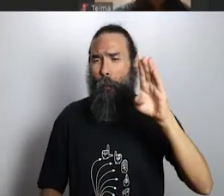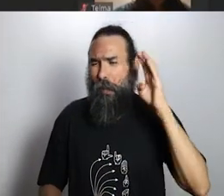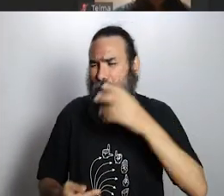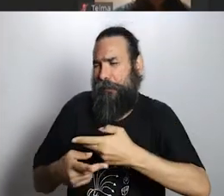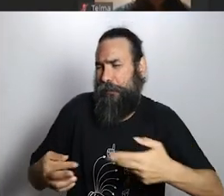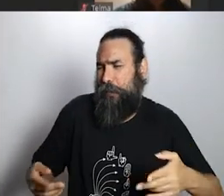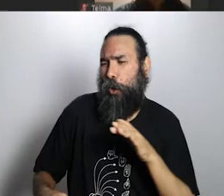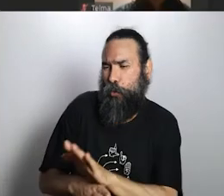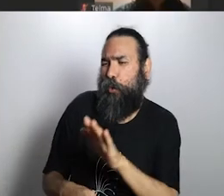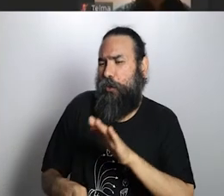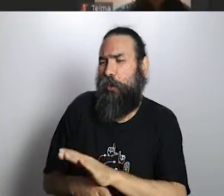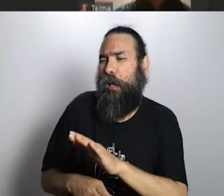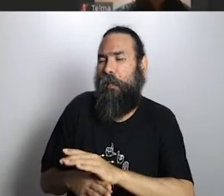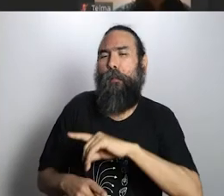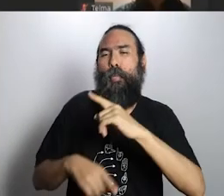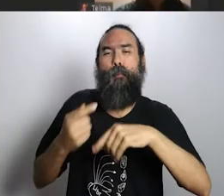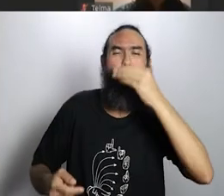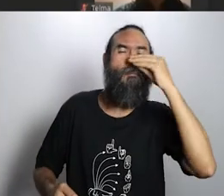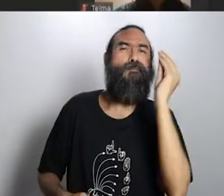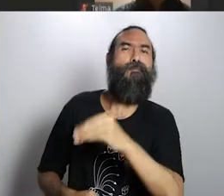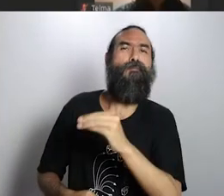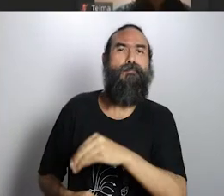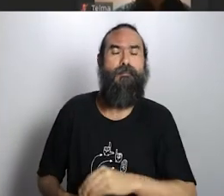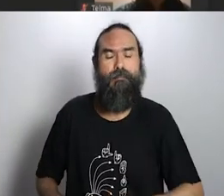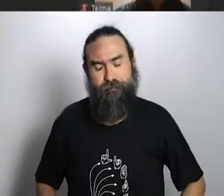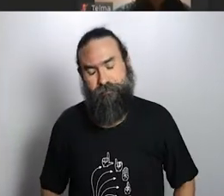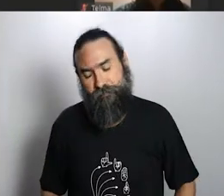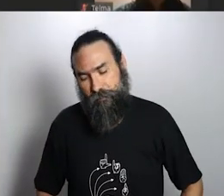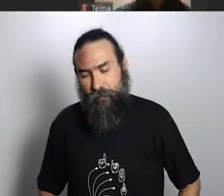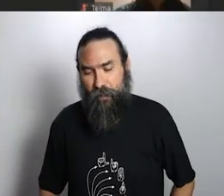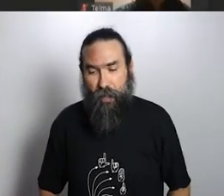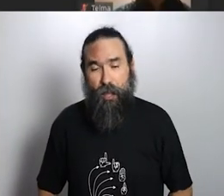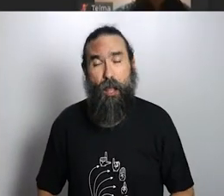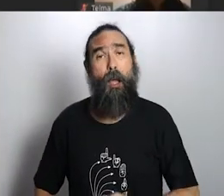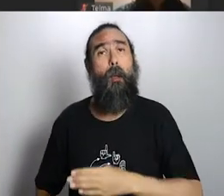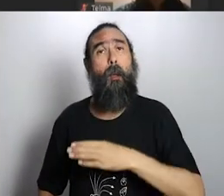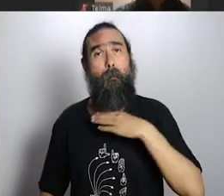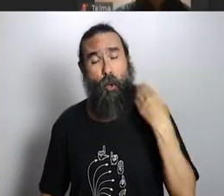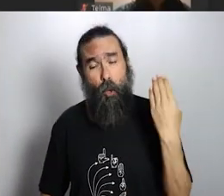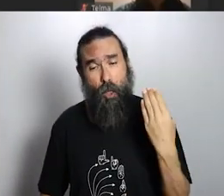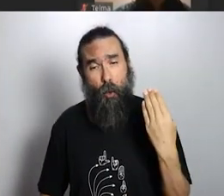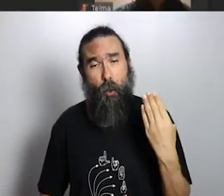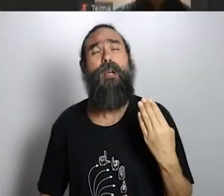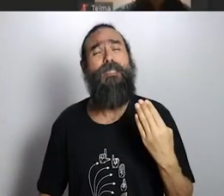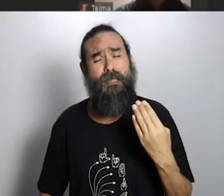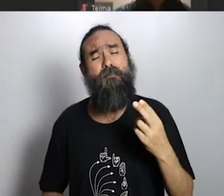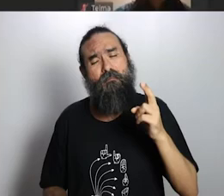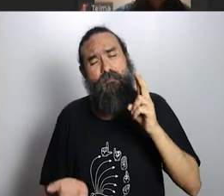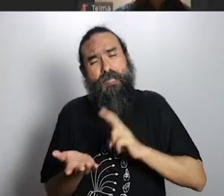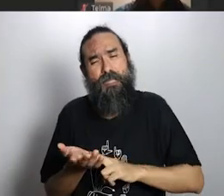Então, faleceu, era rico, rico da beleza que ele tinha,